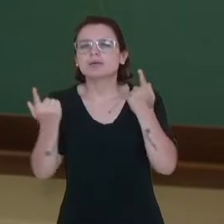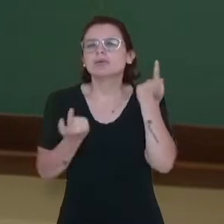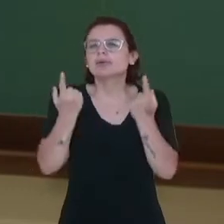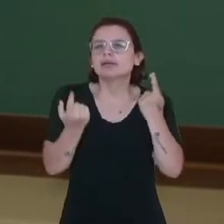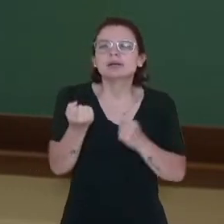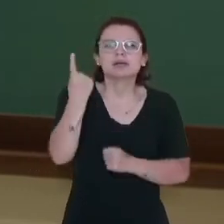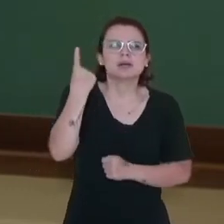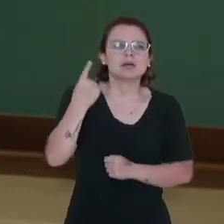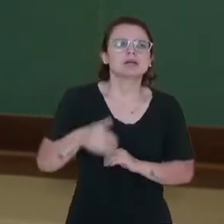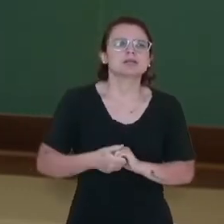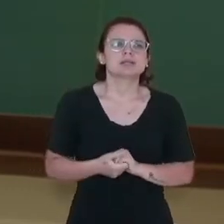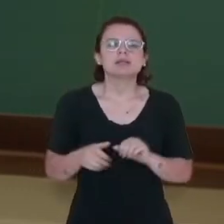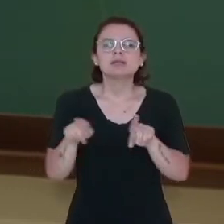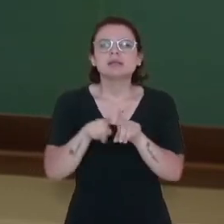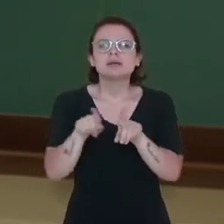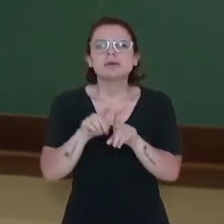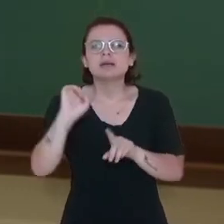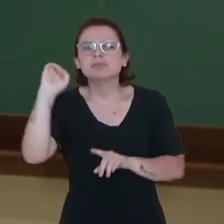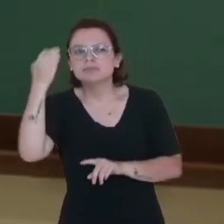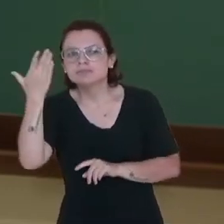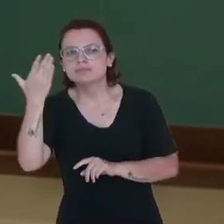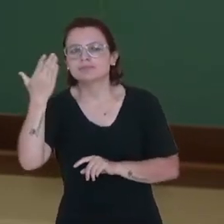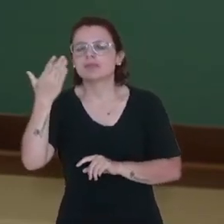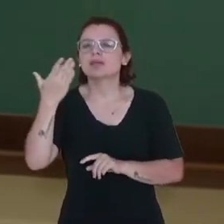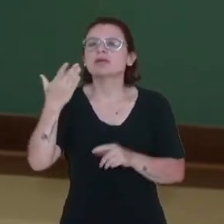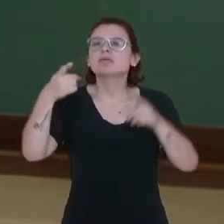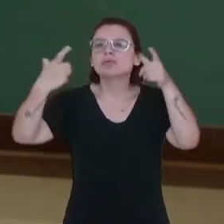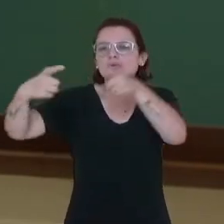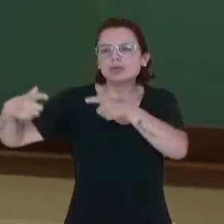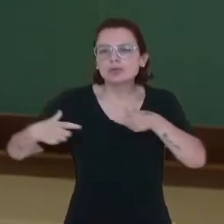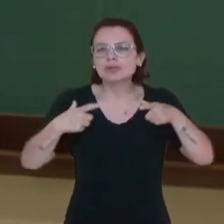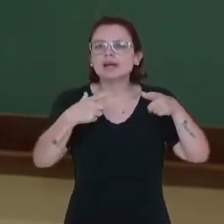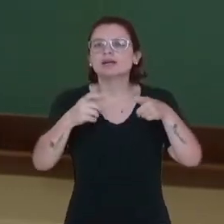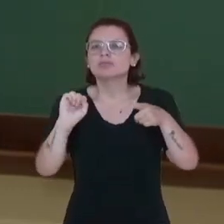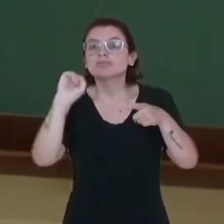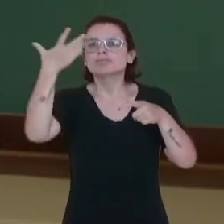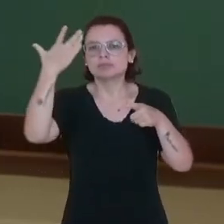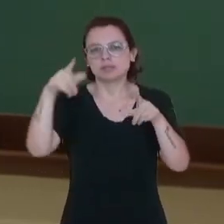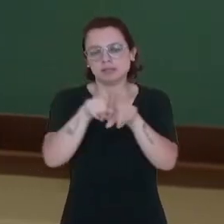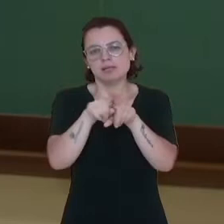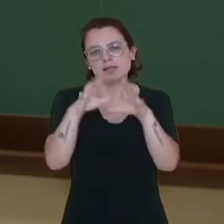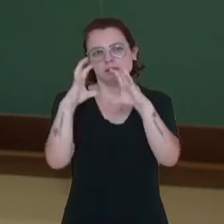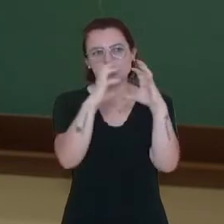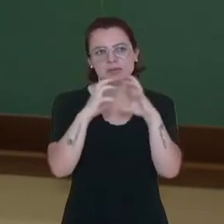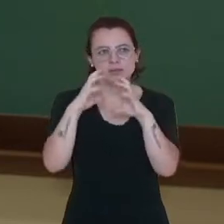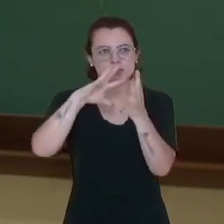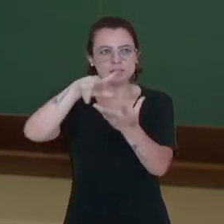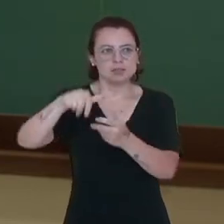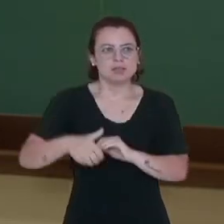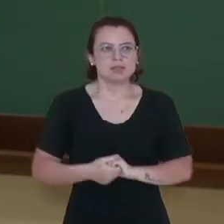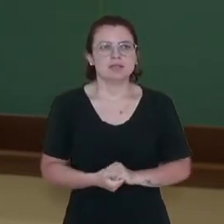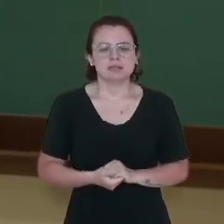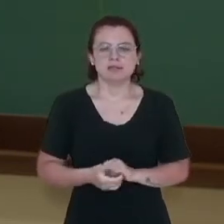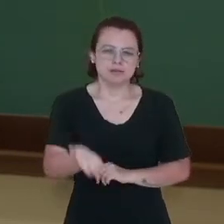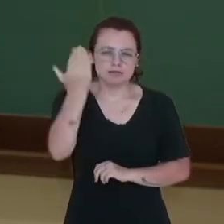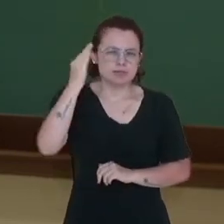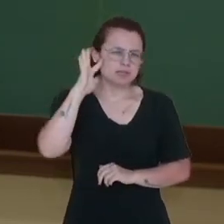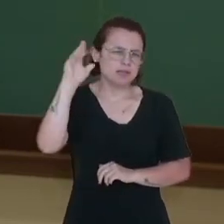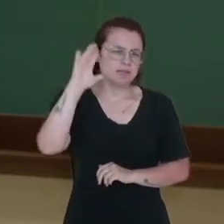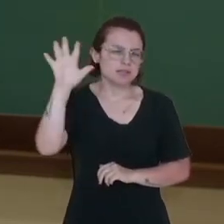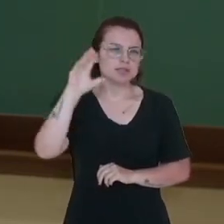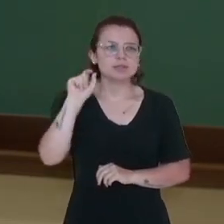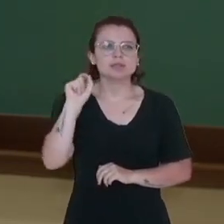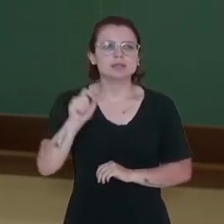mundo e também identificar as áreas de ocorrência de alguns tipos de conflitos no mundo, tá bom? Vamos refletir. Vocês